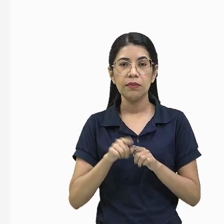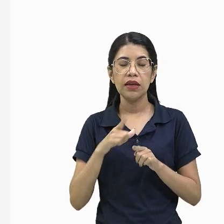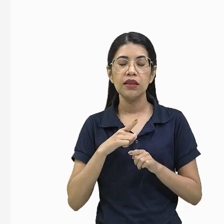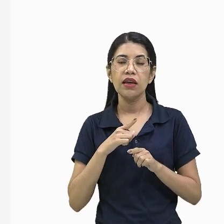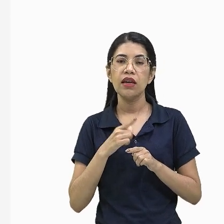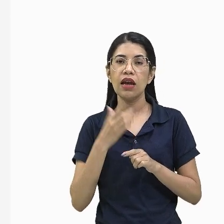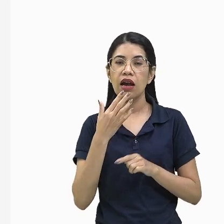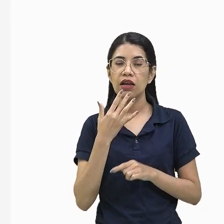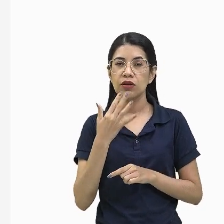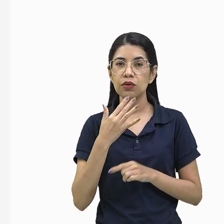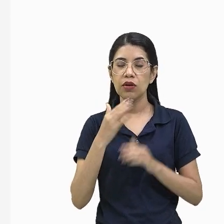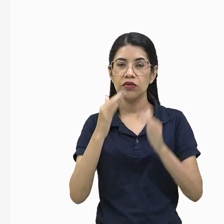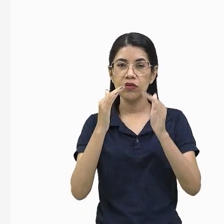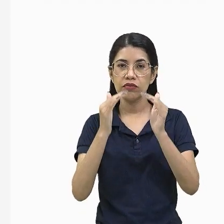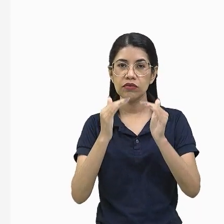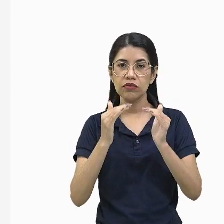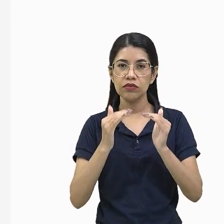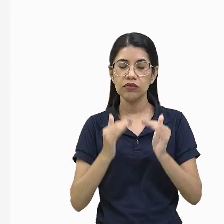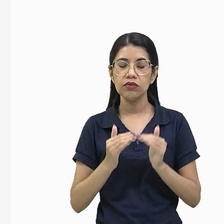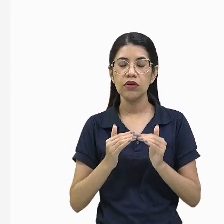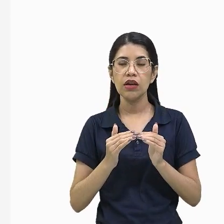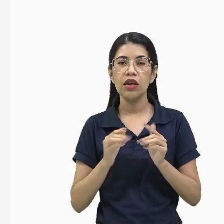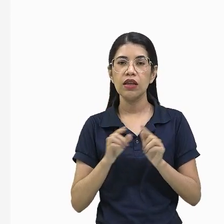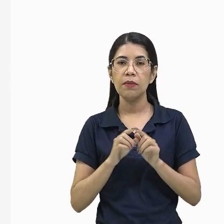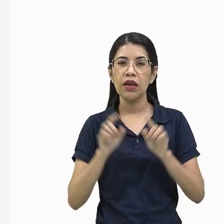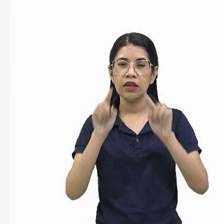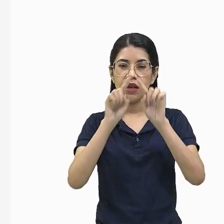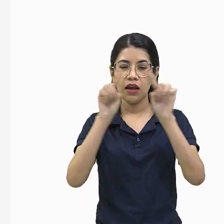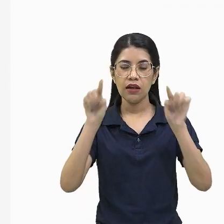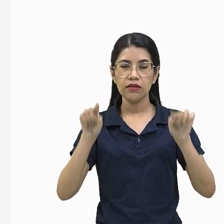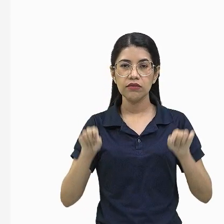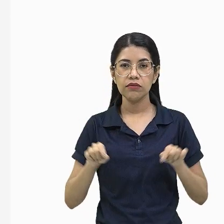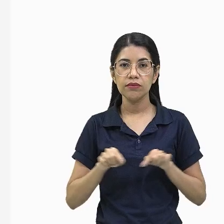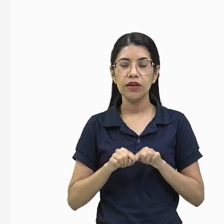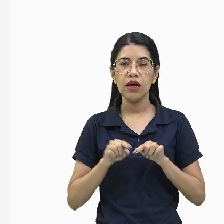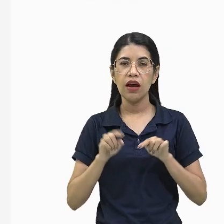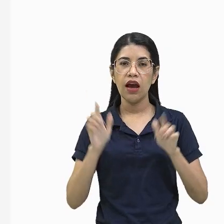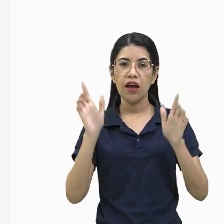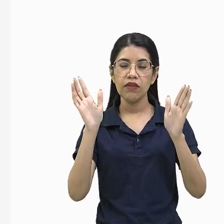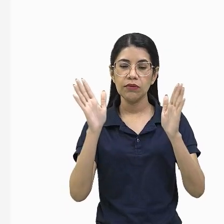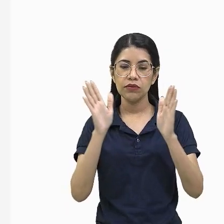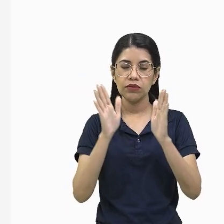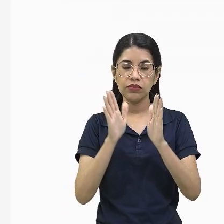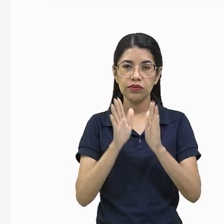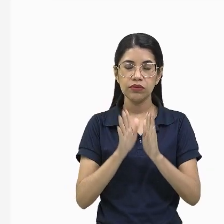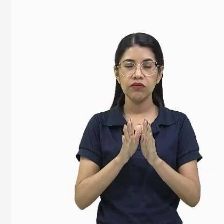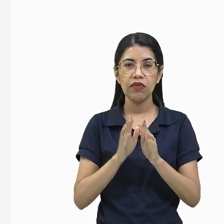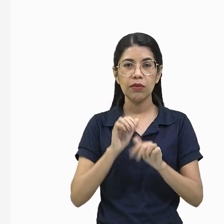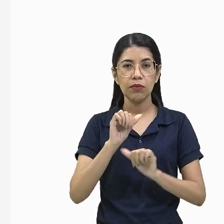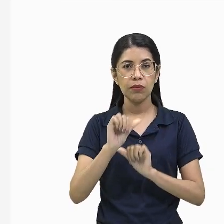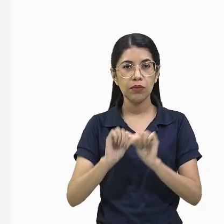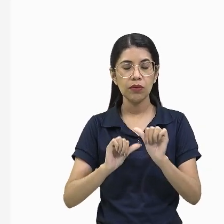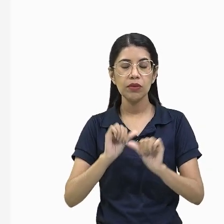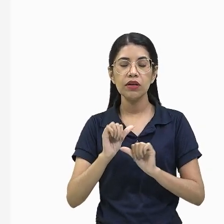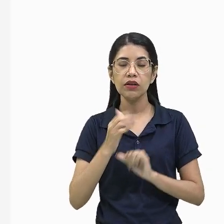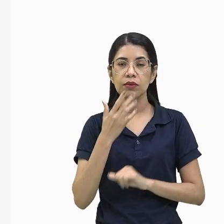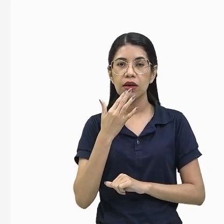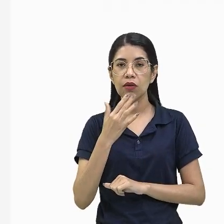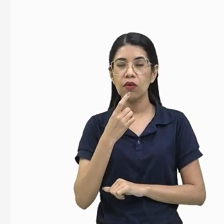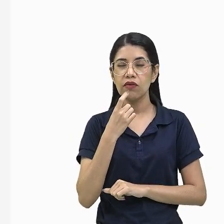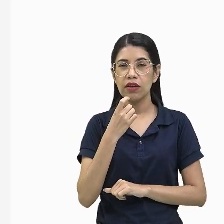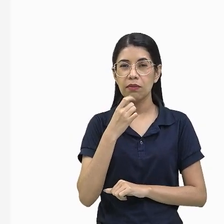de cores. Da borda até o centro, nós temos aí uma gradação, em que nós vamos do vermelho mais